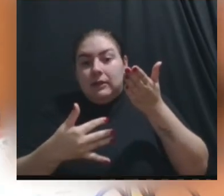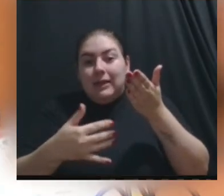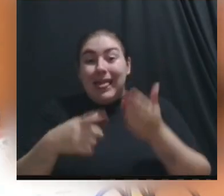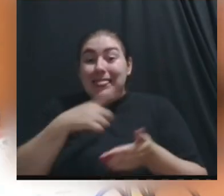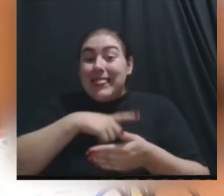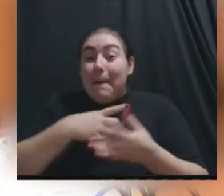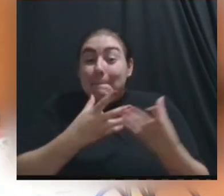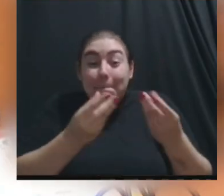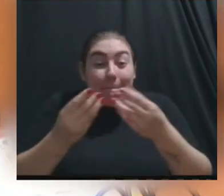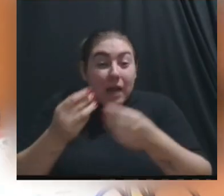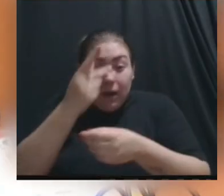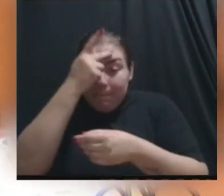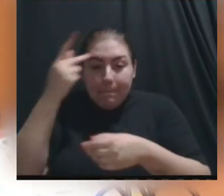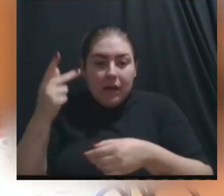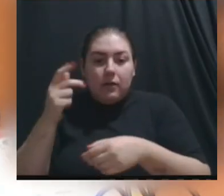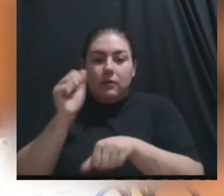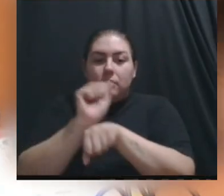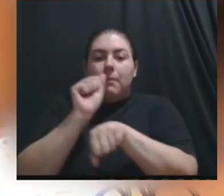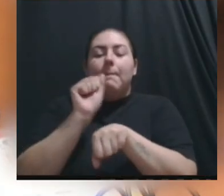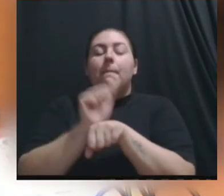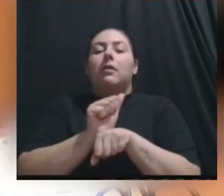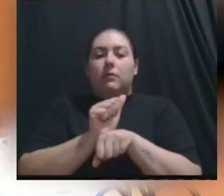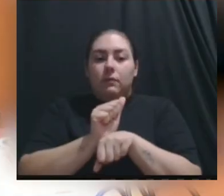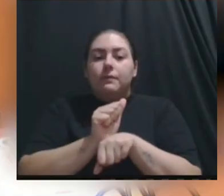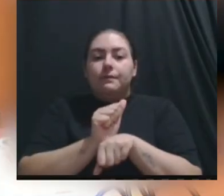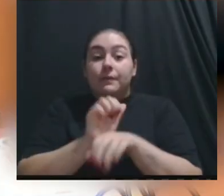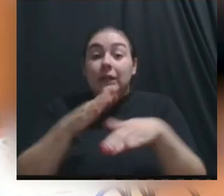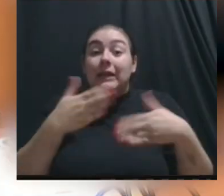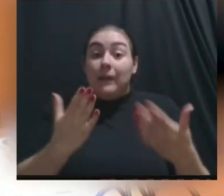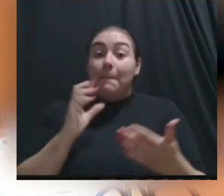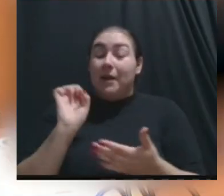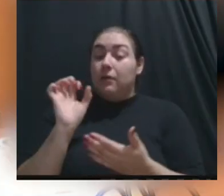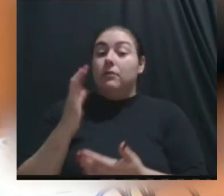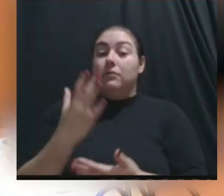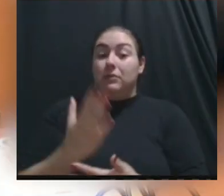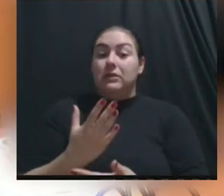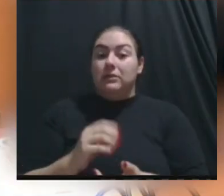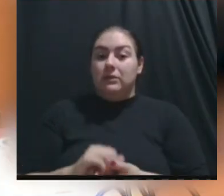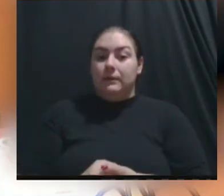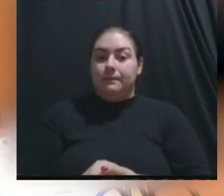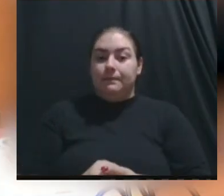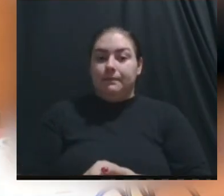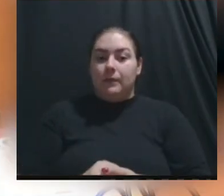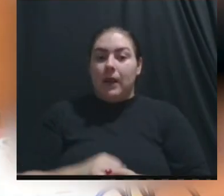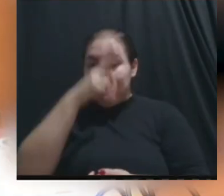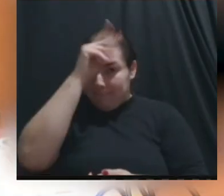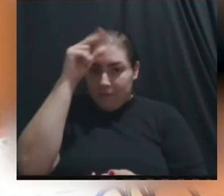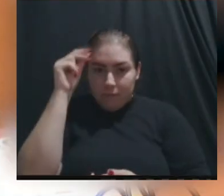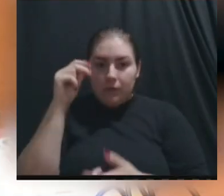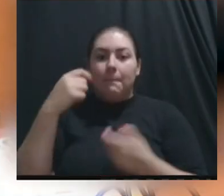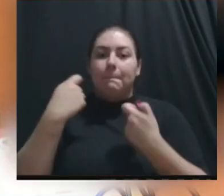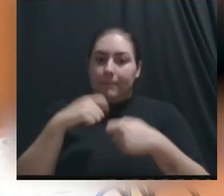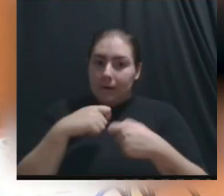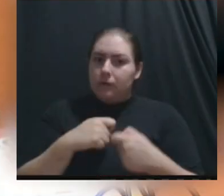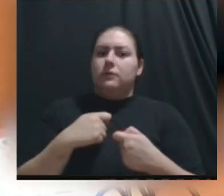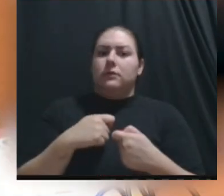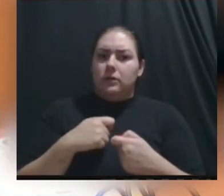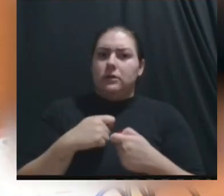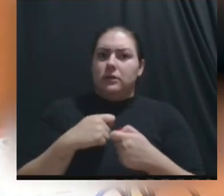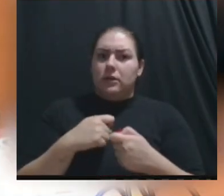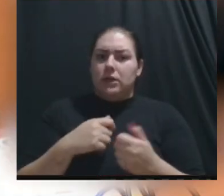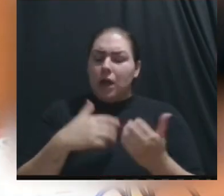escola. Então, para que isso aconteça, a prefeitura tem que cumprir com o papel dela de fazer um estudo realmente